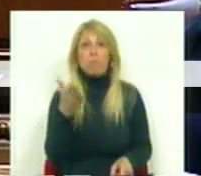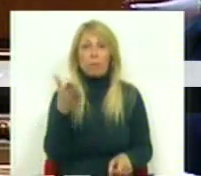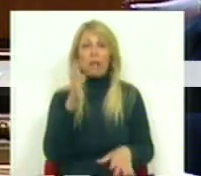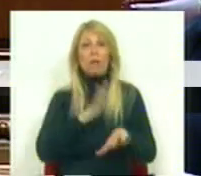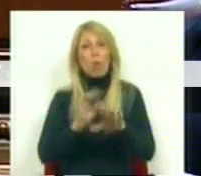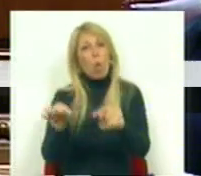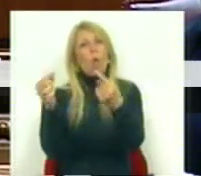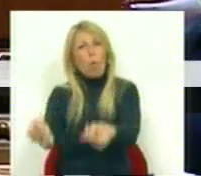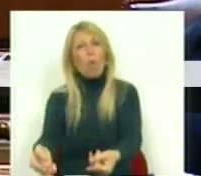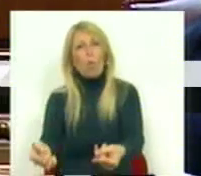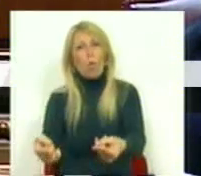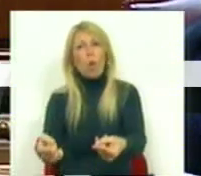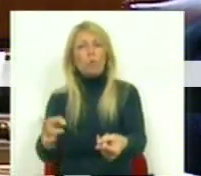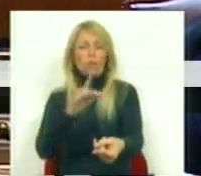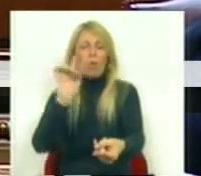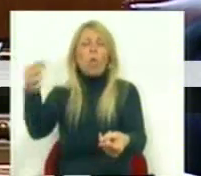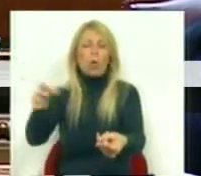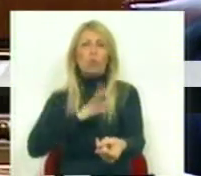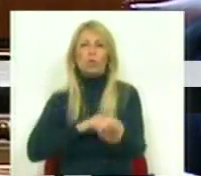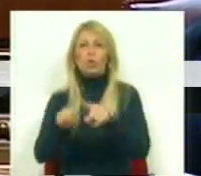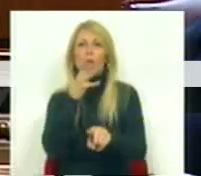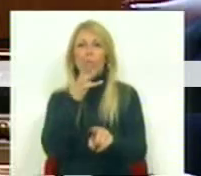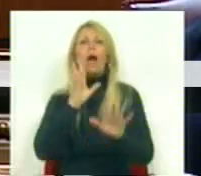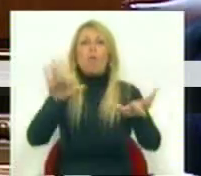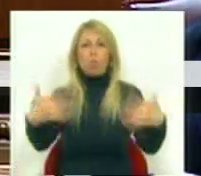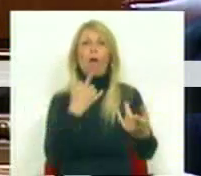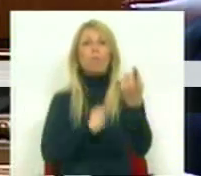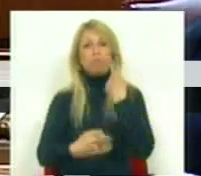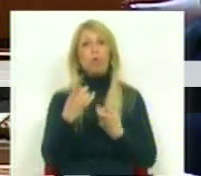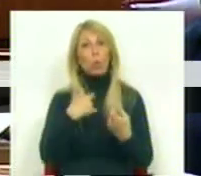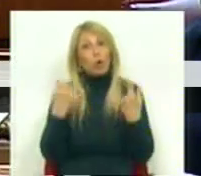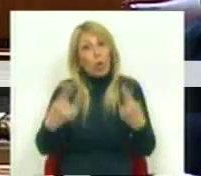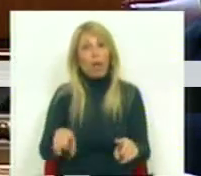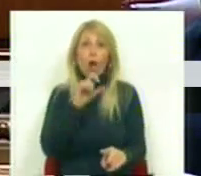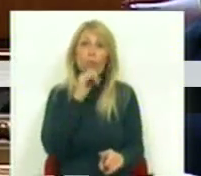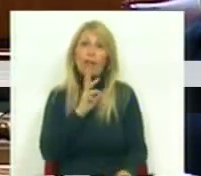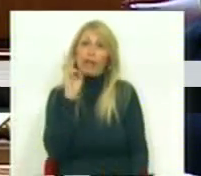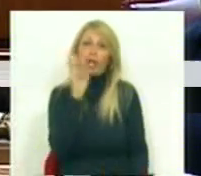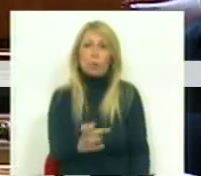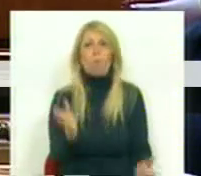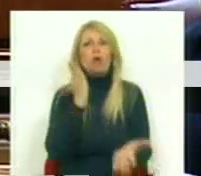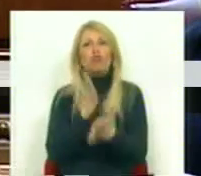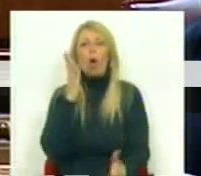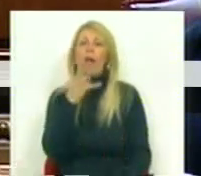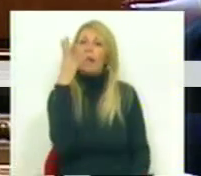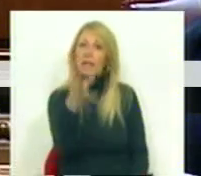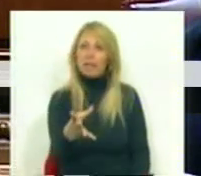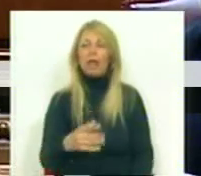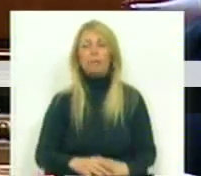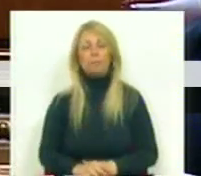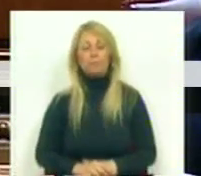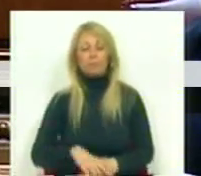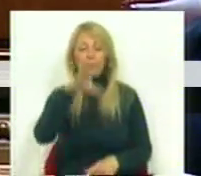sobre o resto eu presumo que outros senhores deputados possam fazer perguntas que eu tenha a oportunidade de responder, mas dizer apenas que